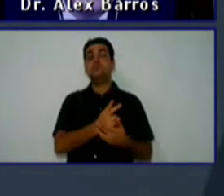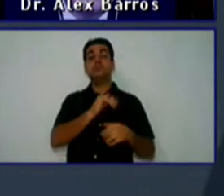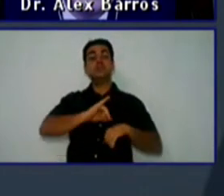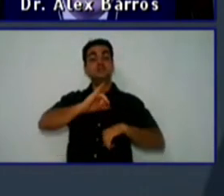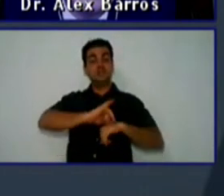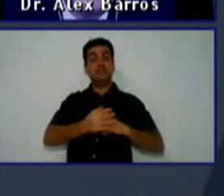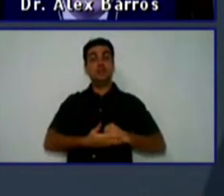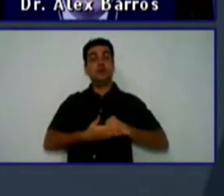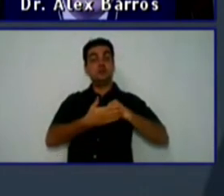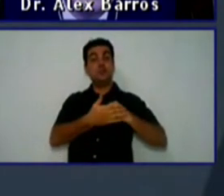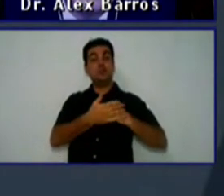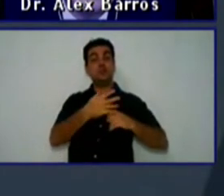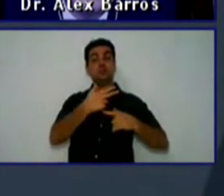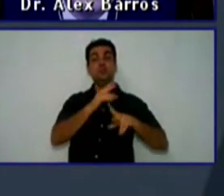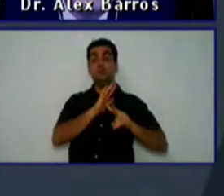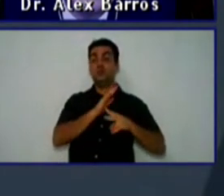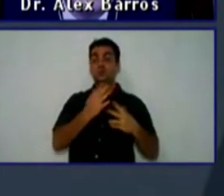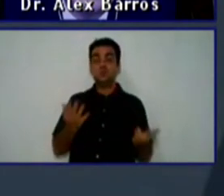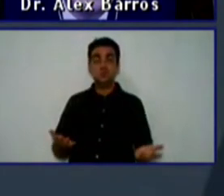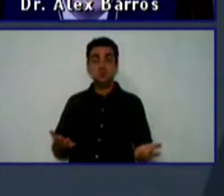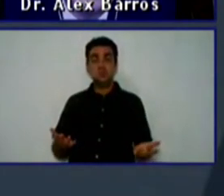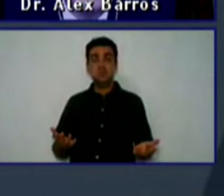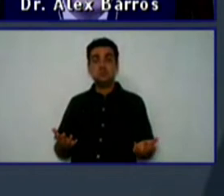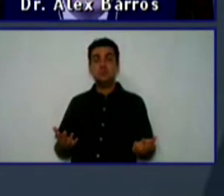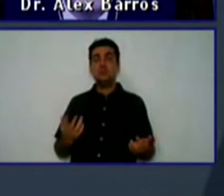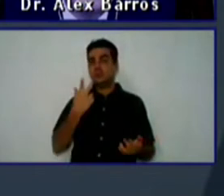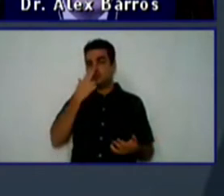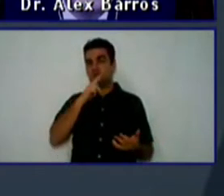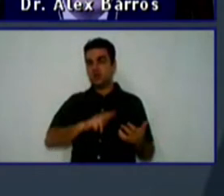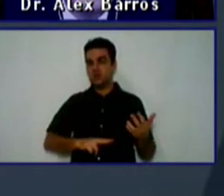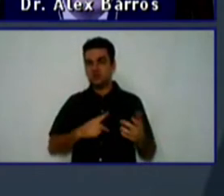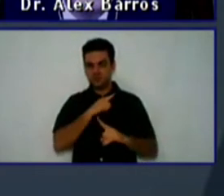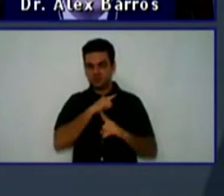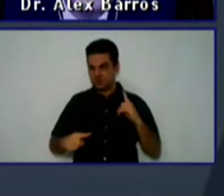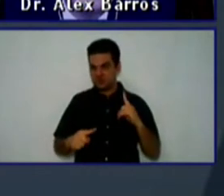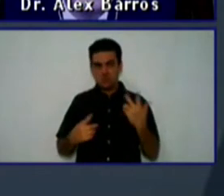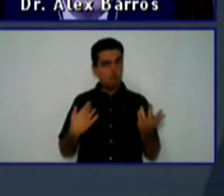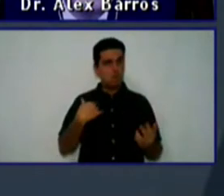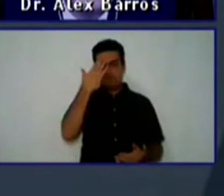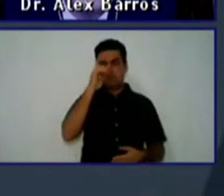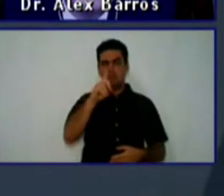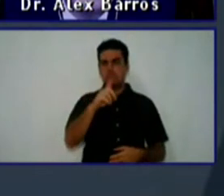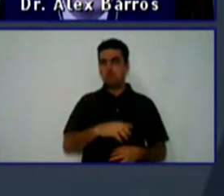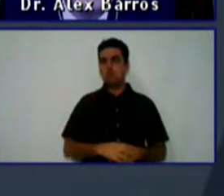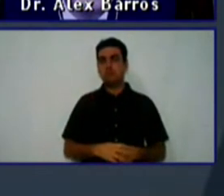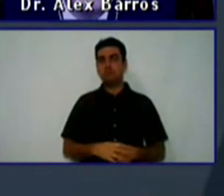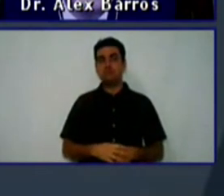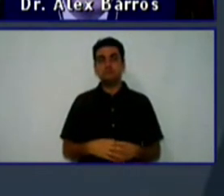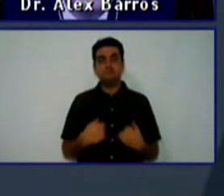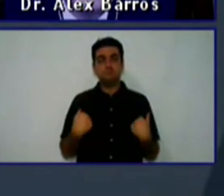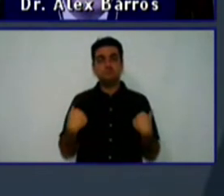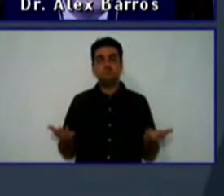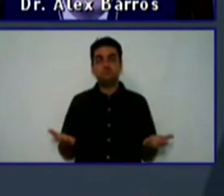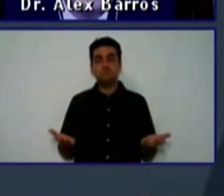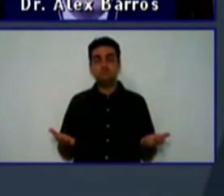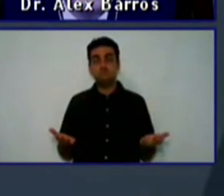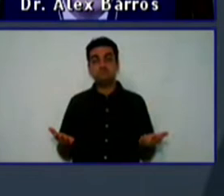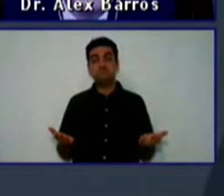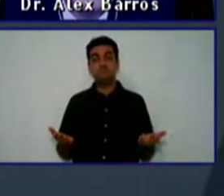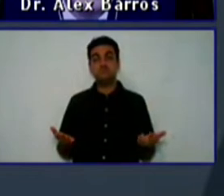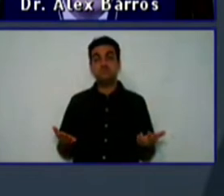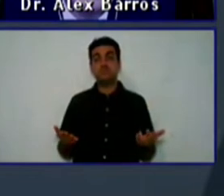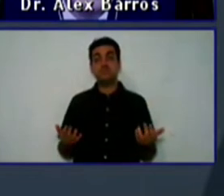e serviços do partido, eu não leio essa cláusula como uma vedação. Portanto, aplicando